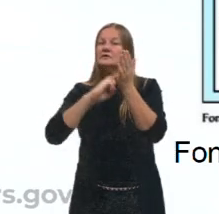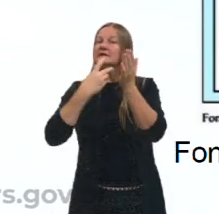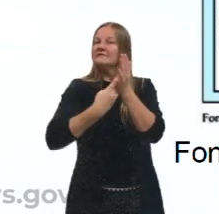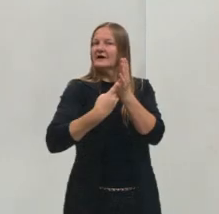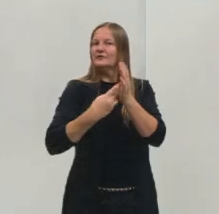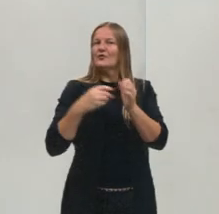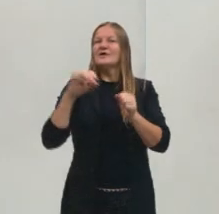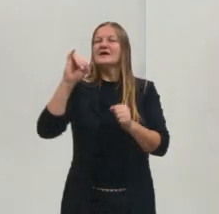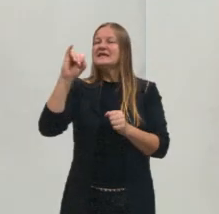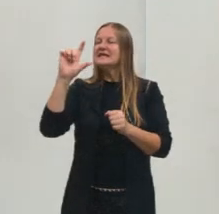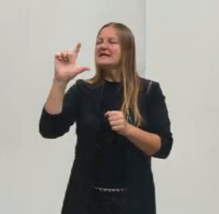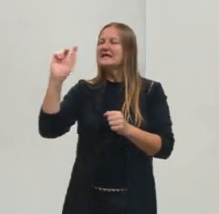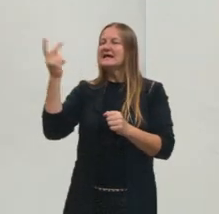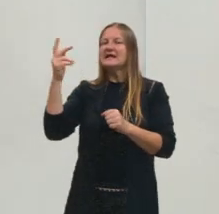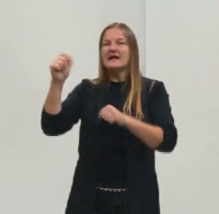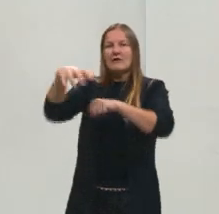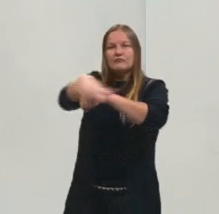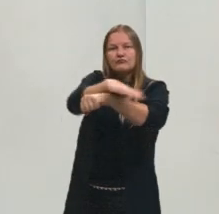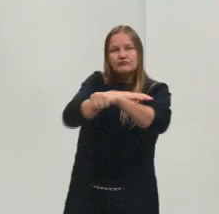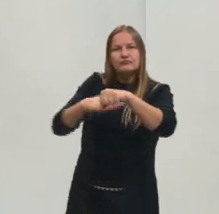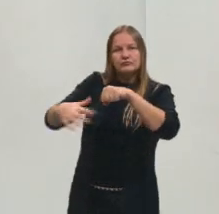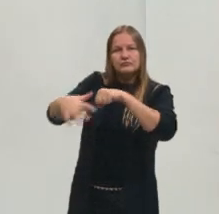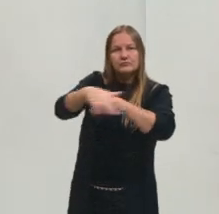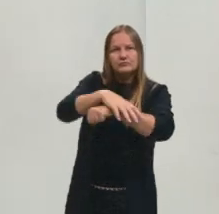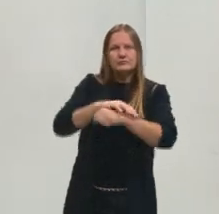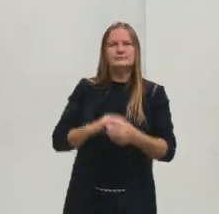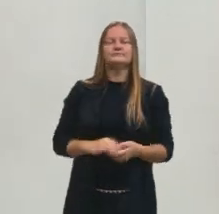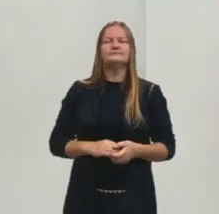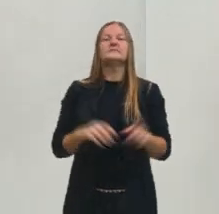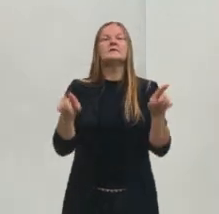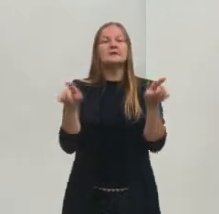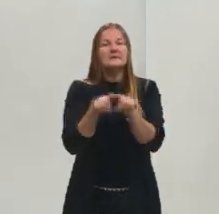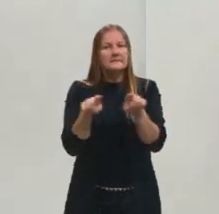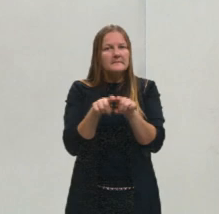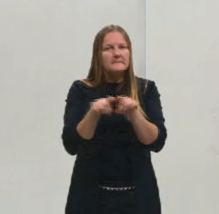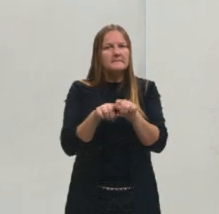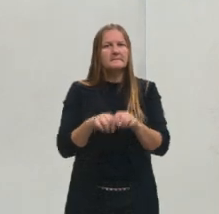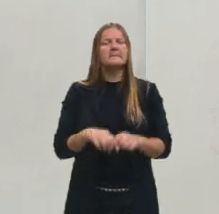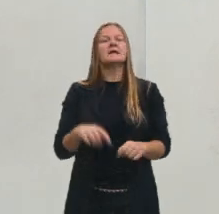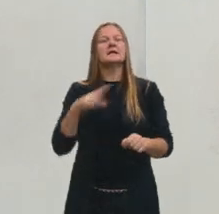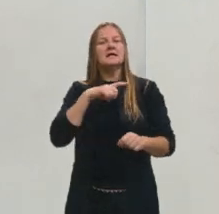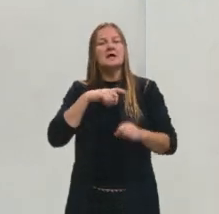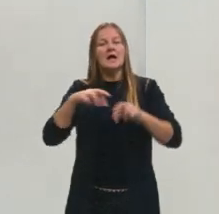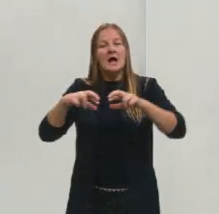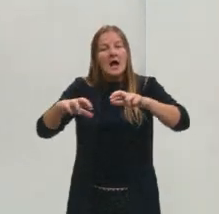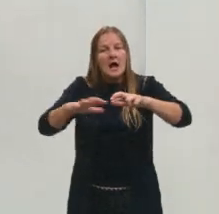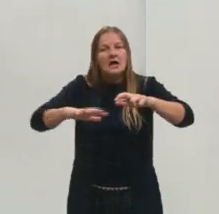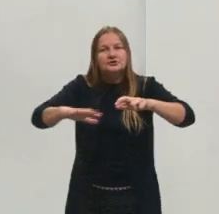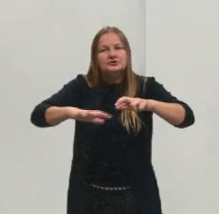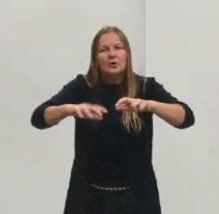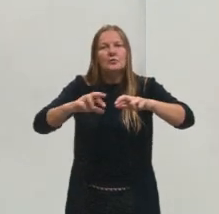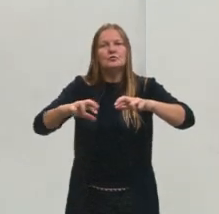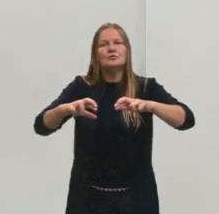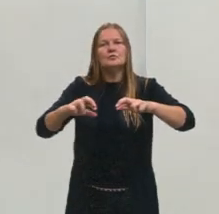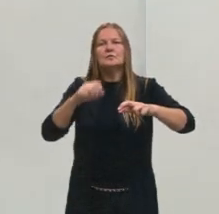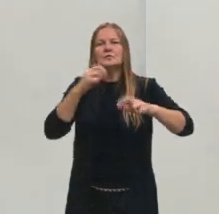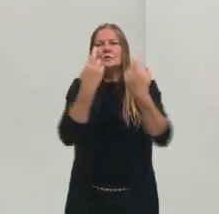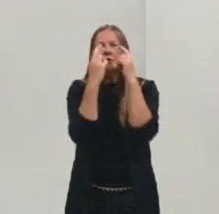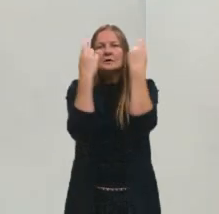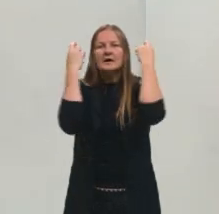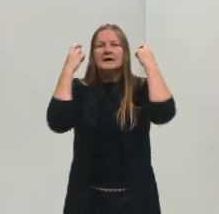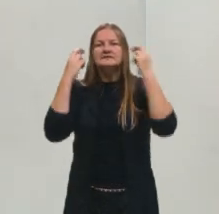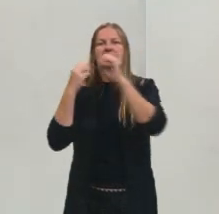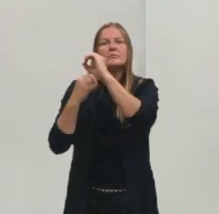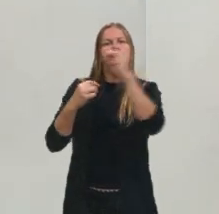é importante a gente ter vocabulário para fazer a prova de humanas e além disso tem uma O que é da Grécia